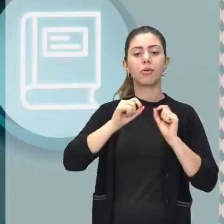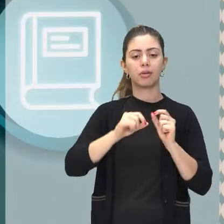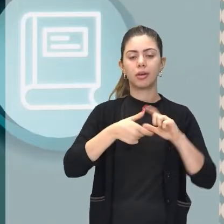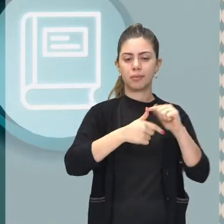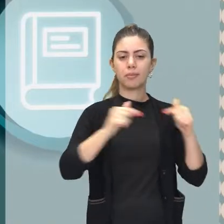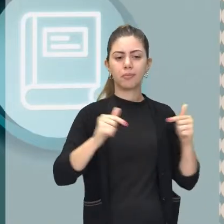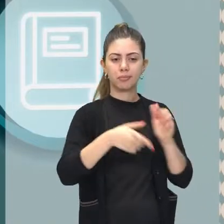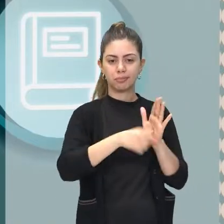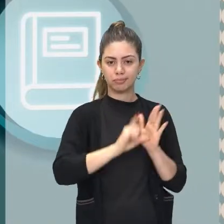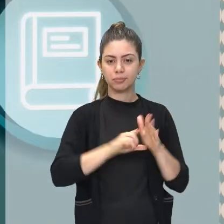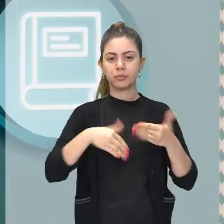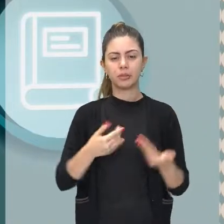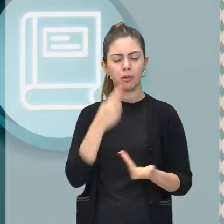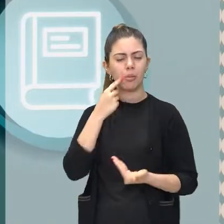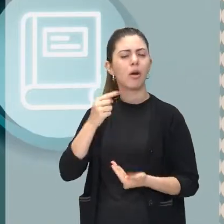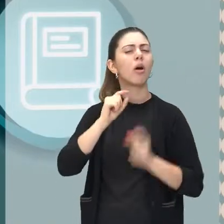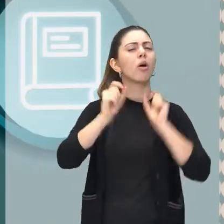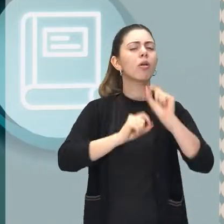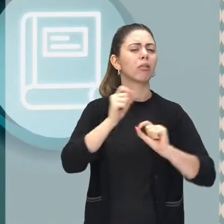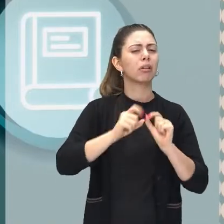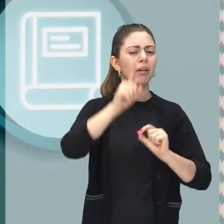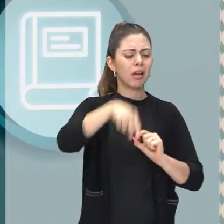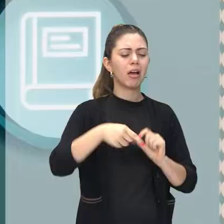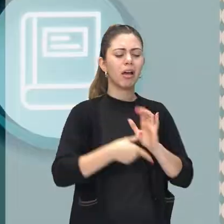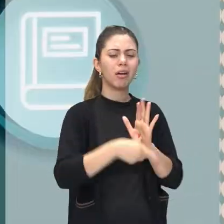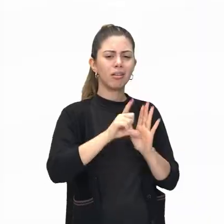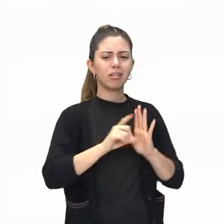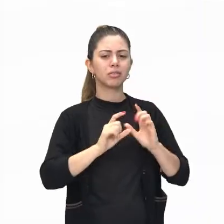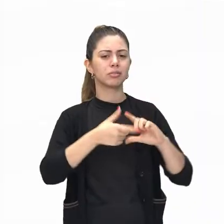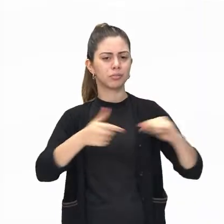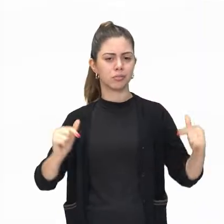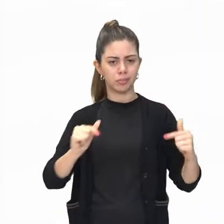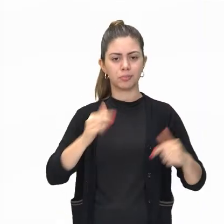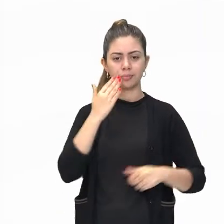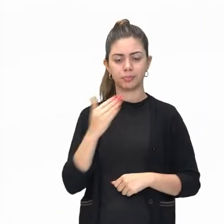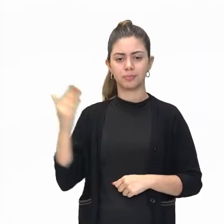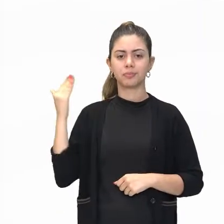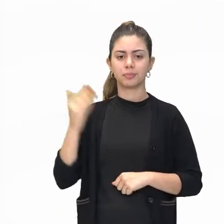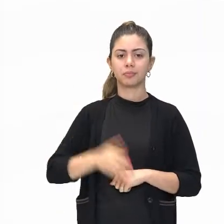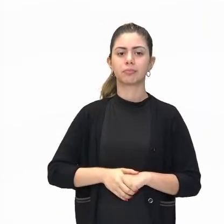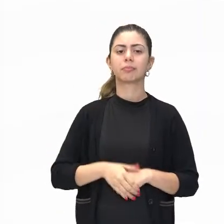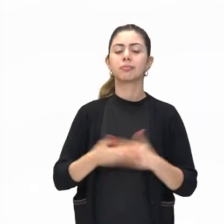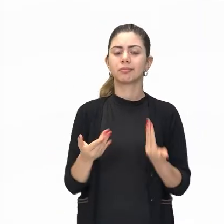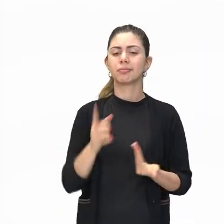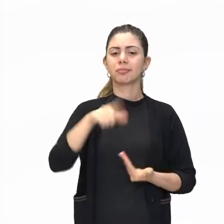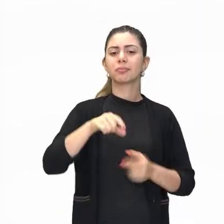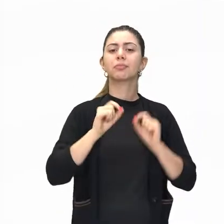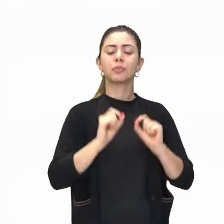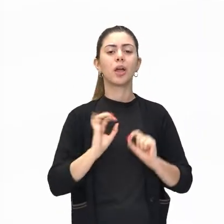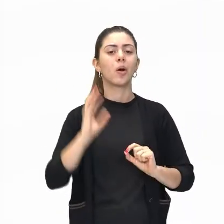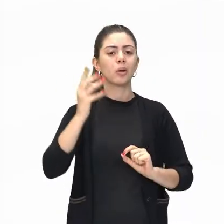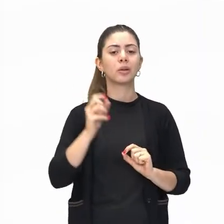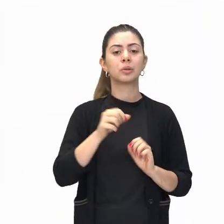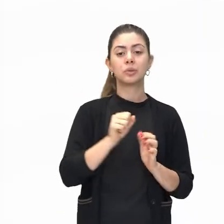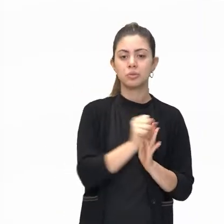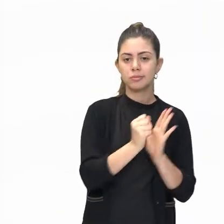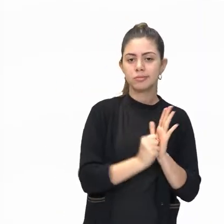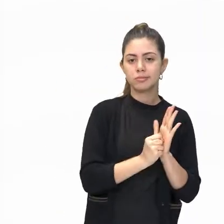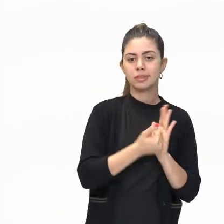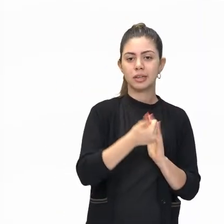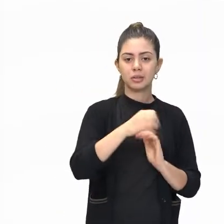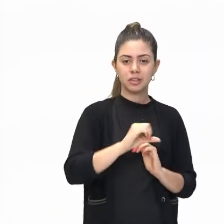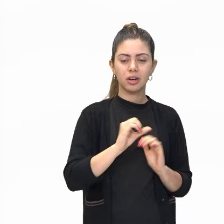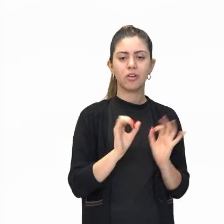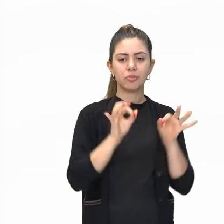pré-modernismo. Então, vamos verificar o que foi o pré-modernismo. Vejam aí. O pré-modernismo ele aconteceu no final do século